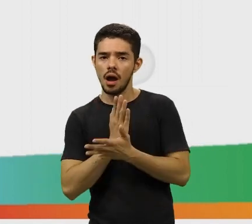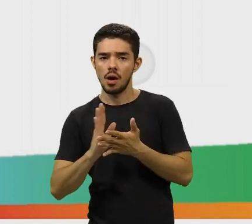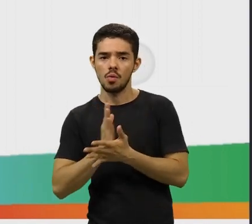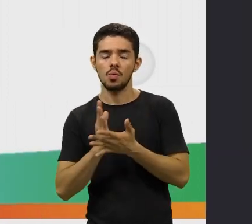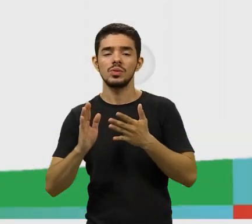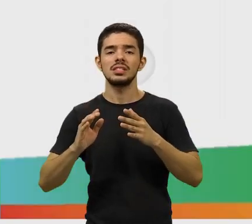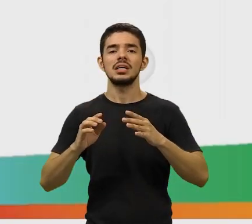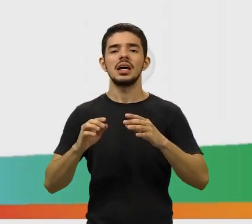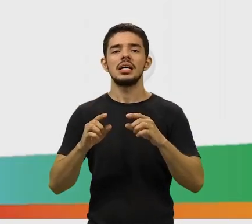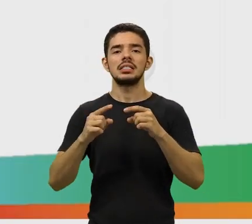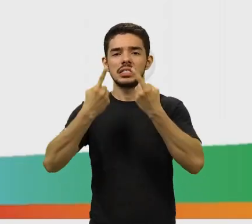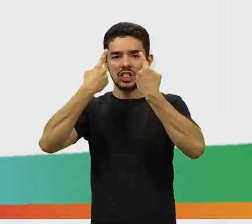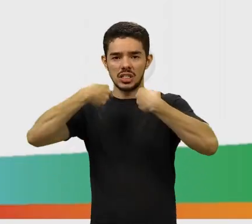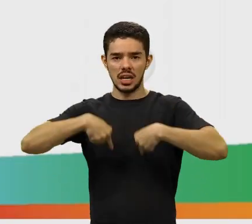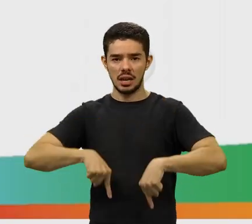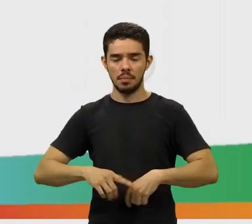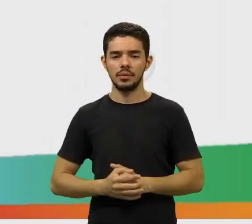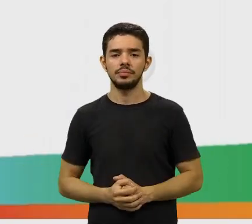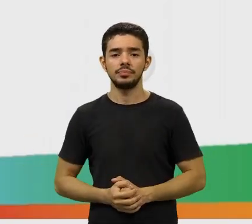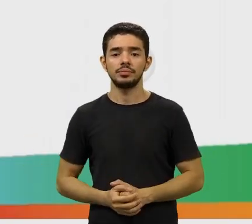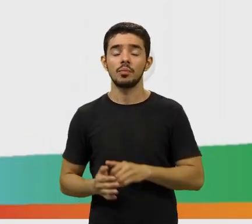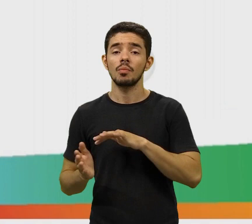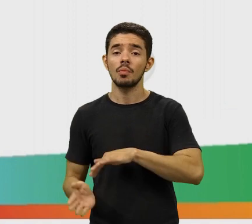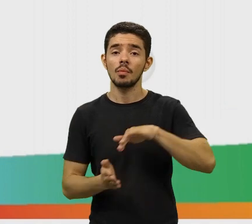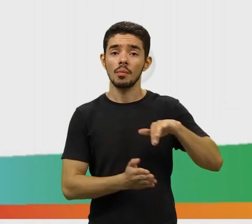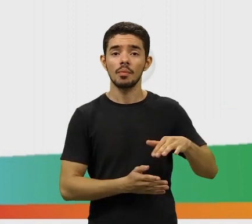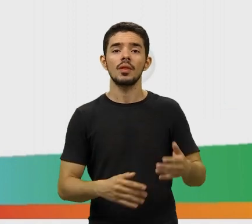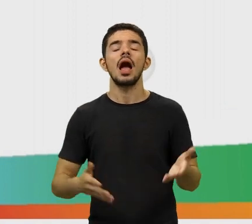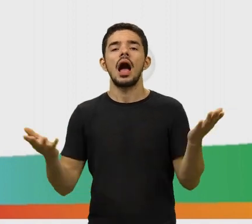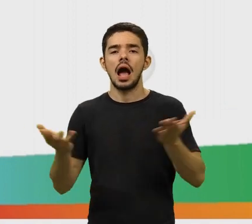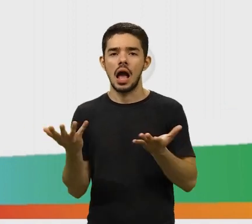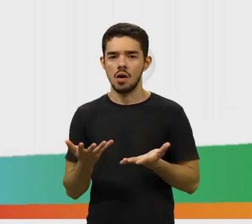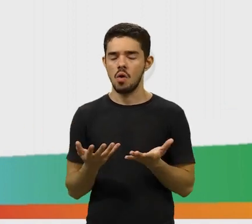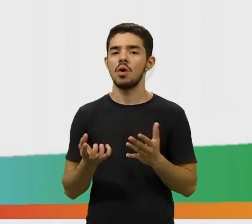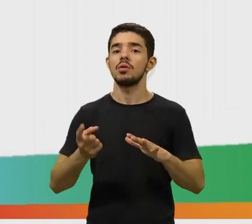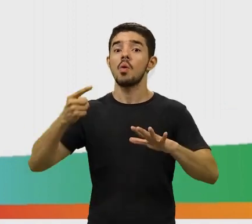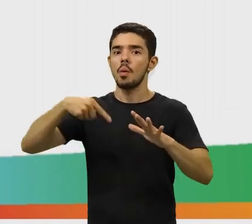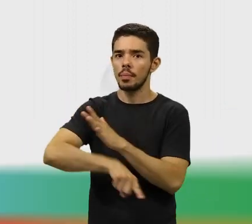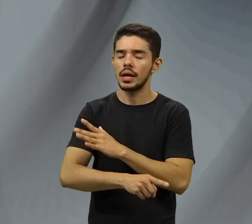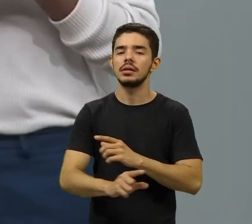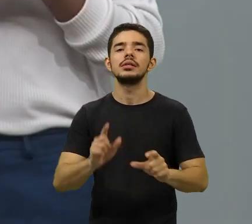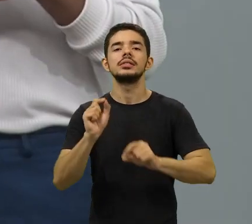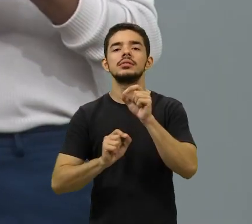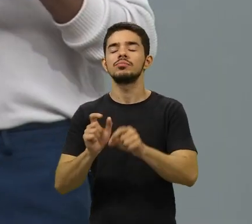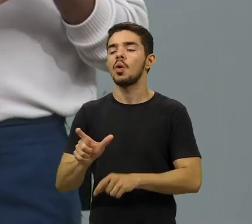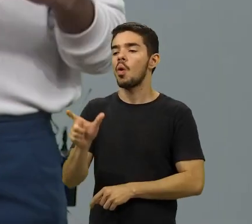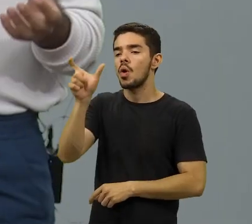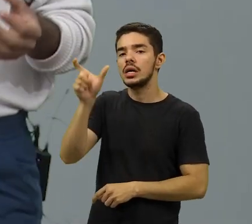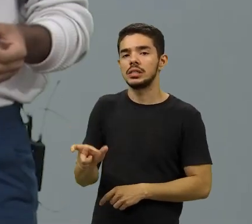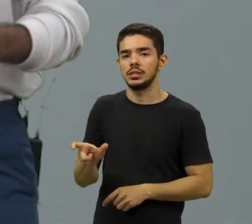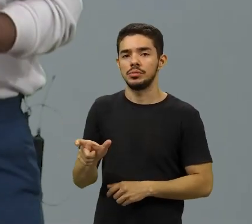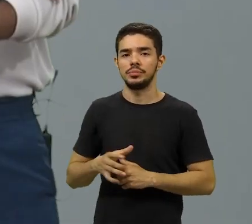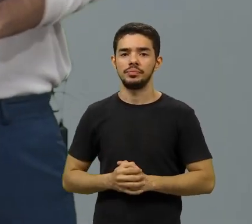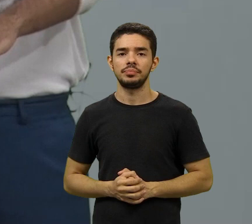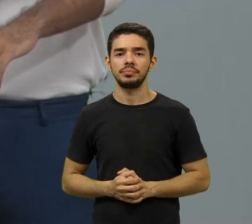desses sistemas. Vamos agora para a parte mais complexa, uma das, né, que é o organismo. Quando a